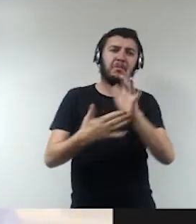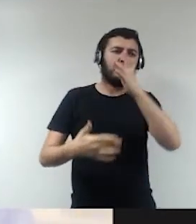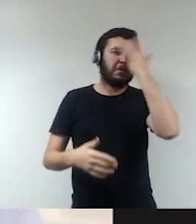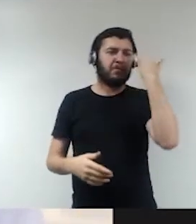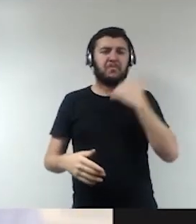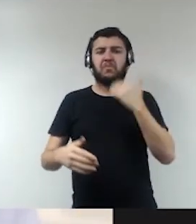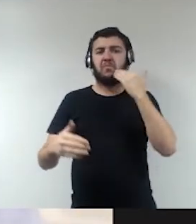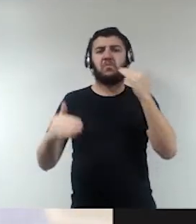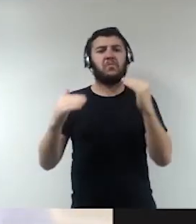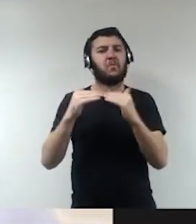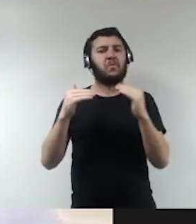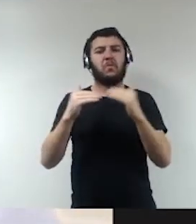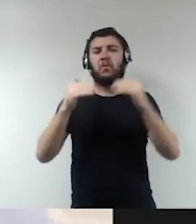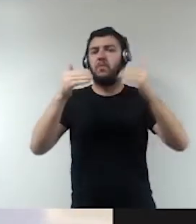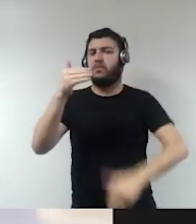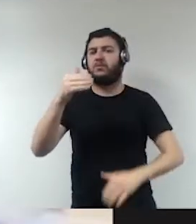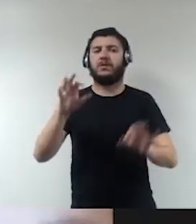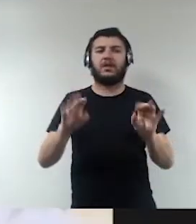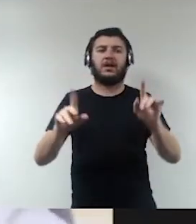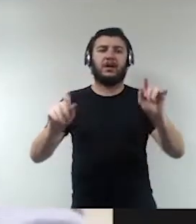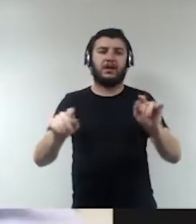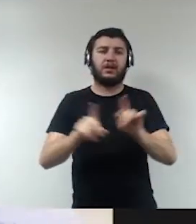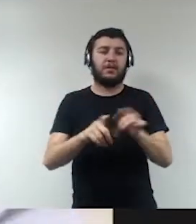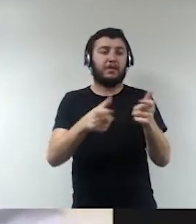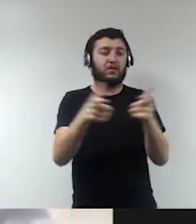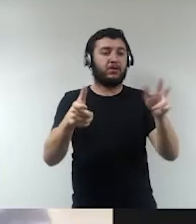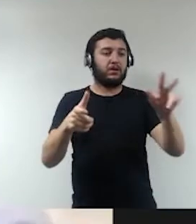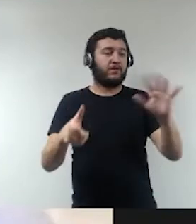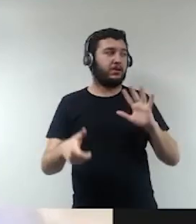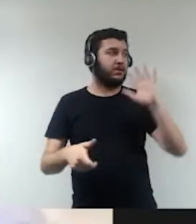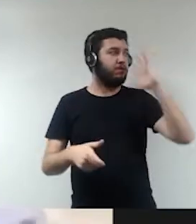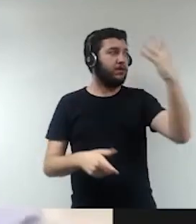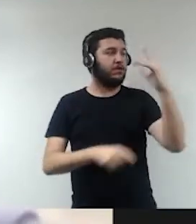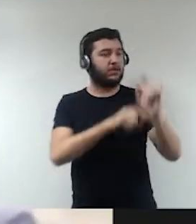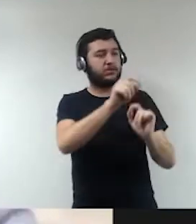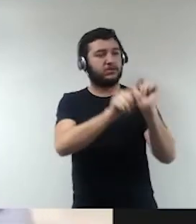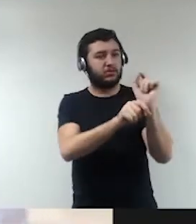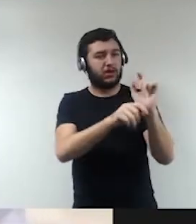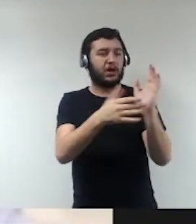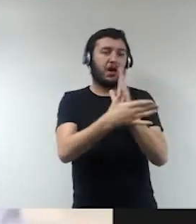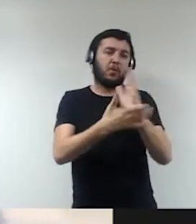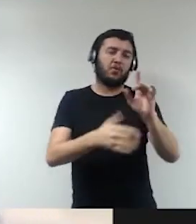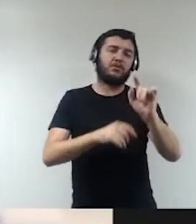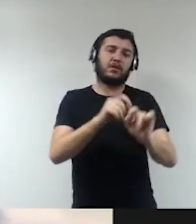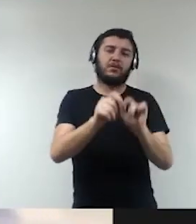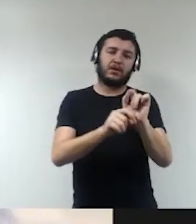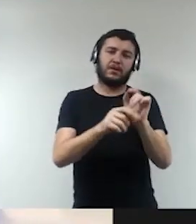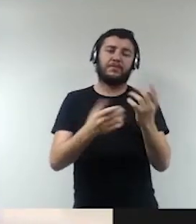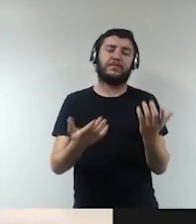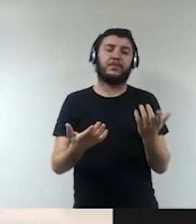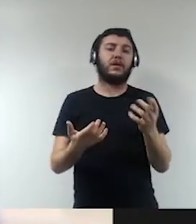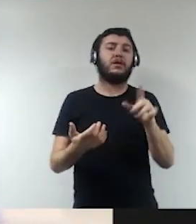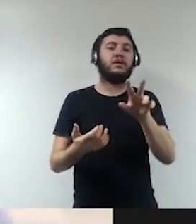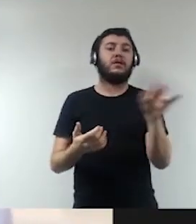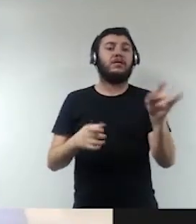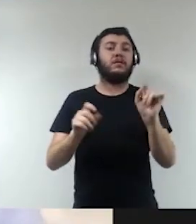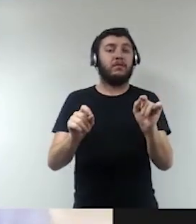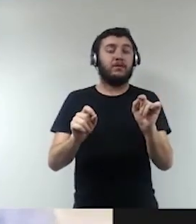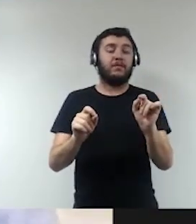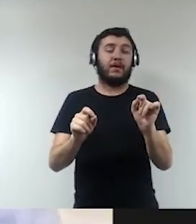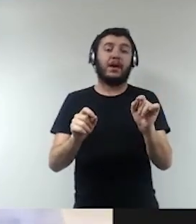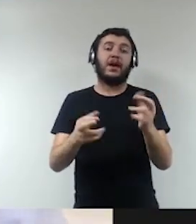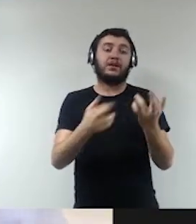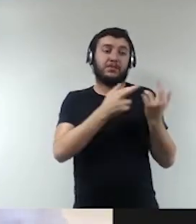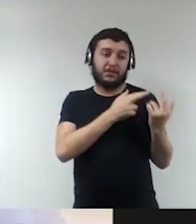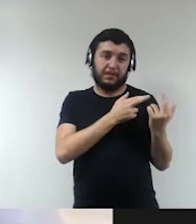a maioria decidirá e a maioria carregará a vontade da minoria, o princípio majoritário.